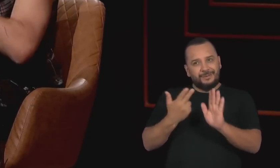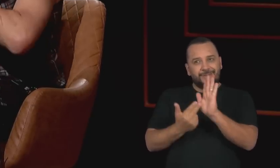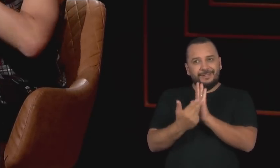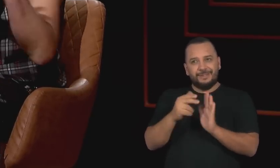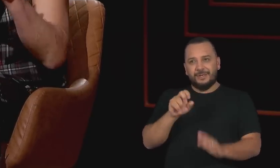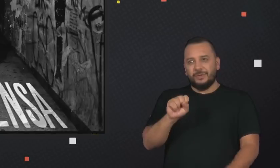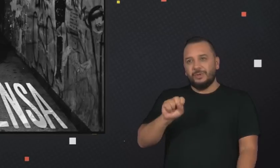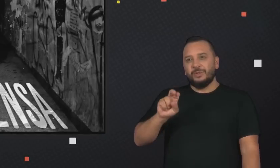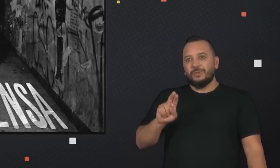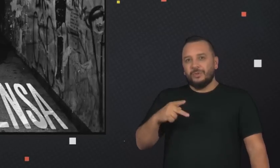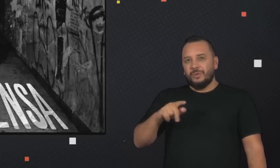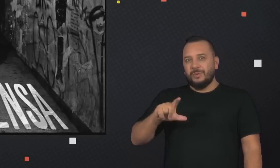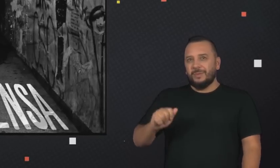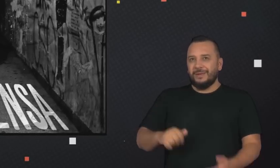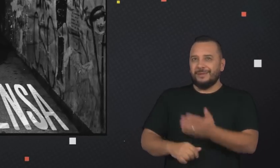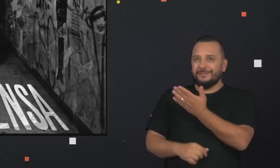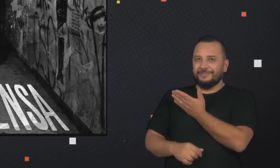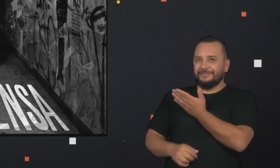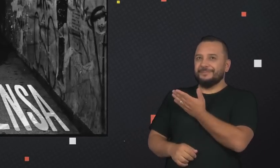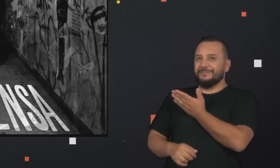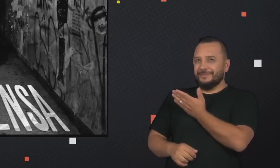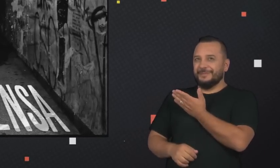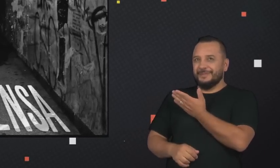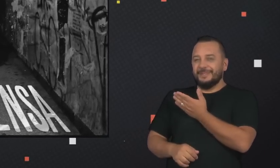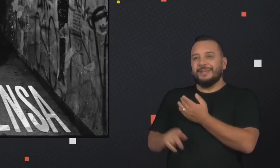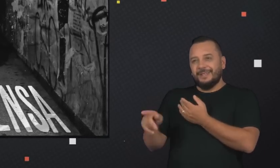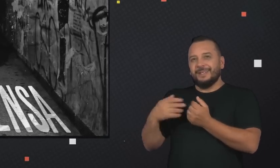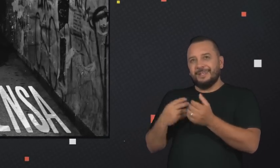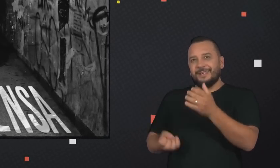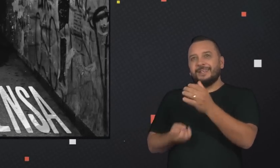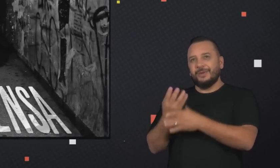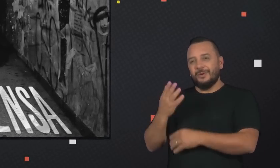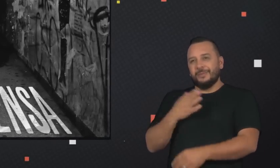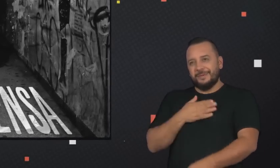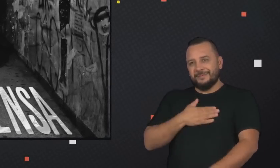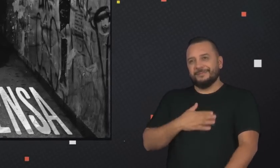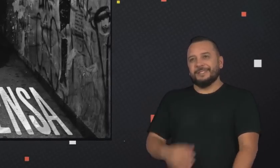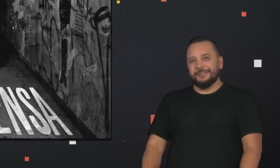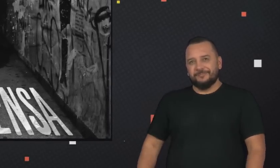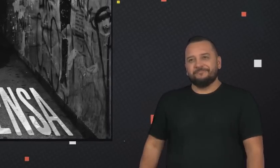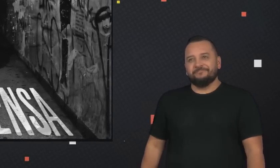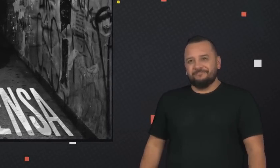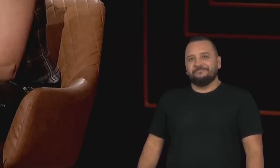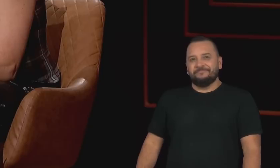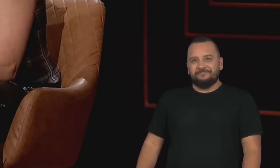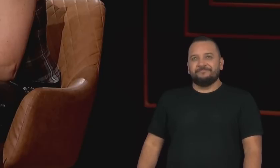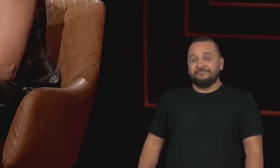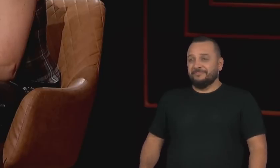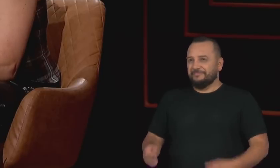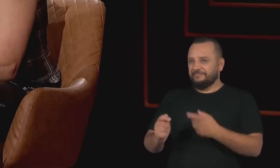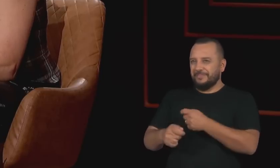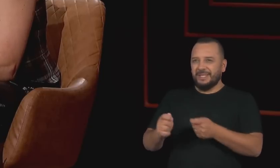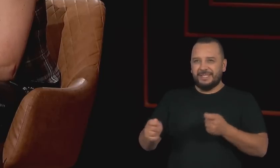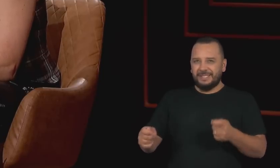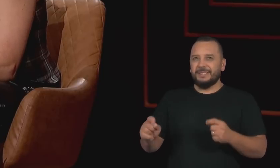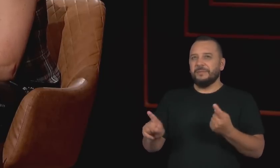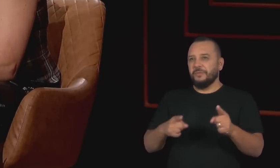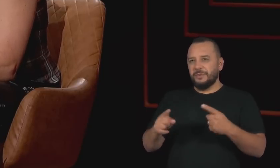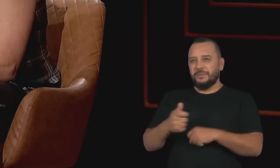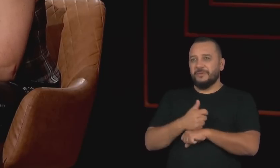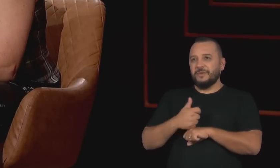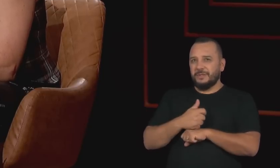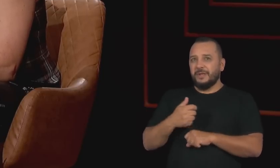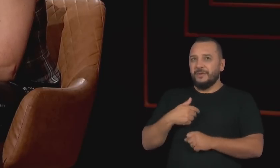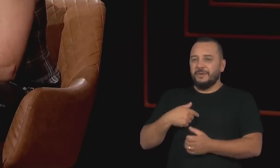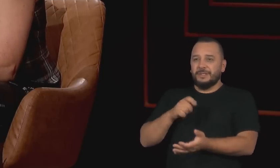que é meu tipo Spider-Man. Foi ele. Ele que fez para mim e tal. E um grande baterista, um grande músico, eu fazia as